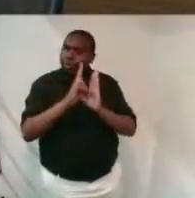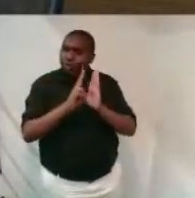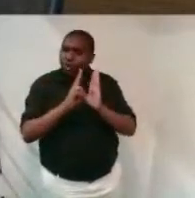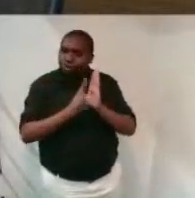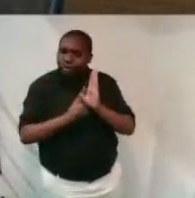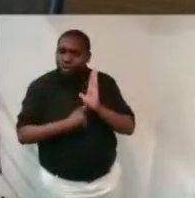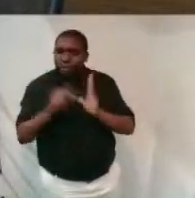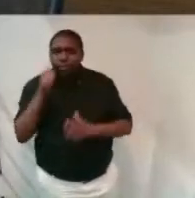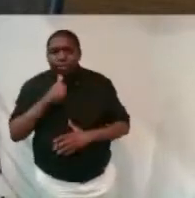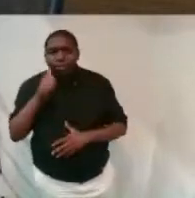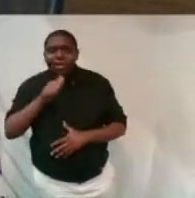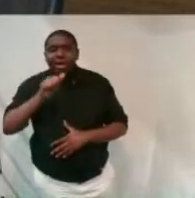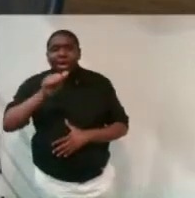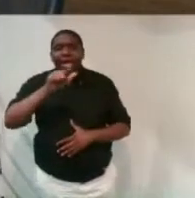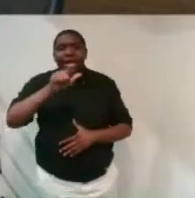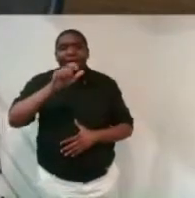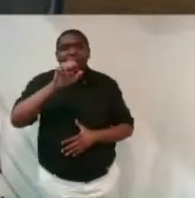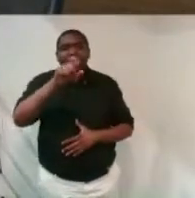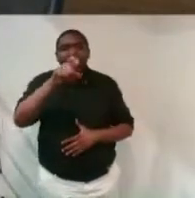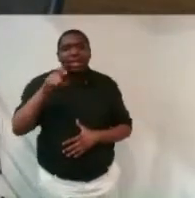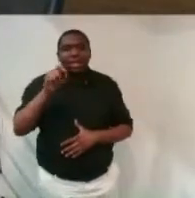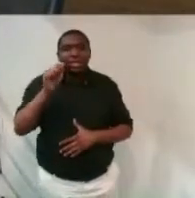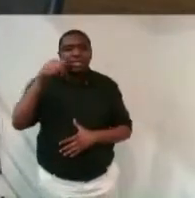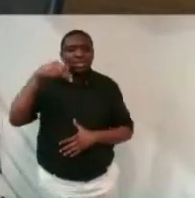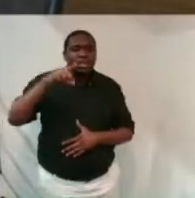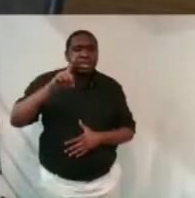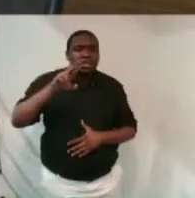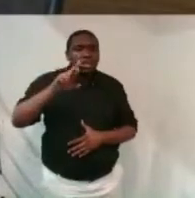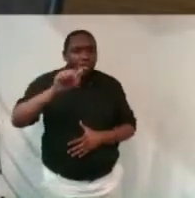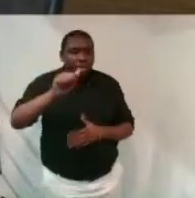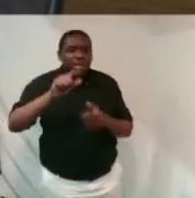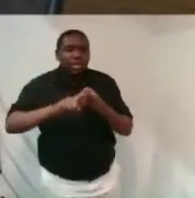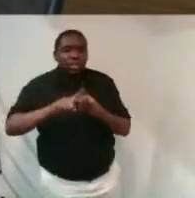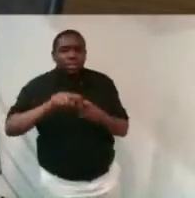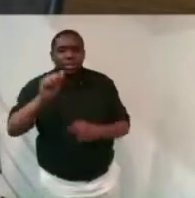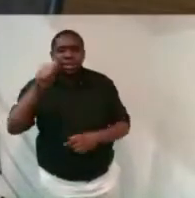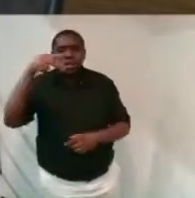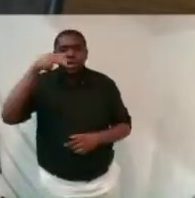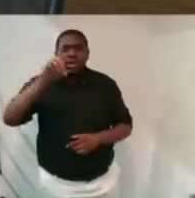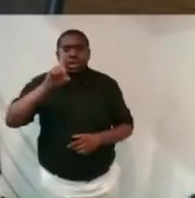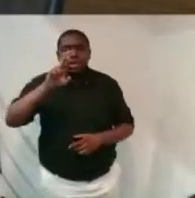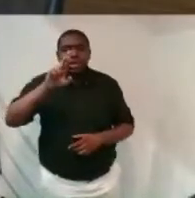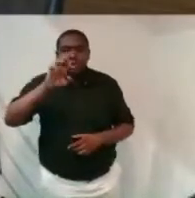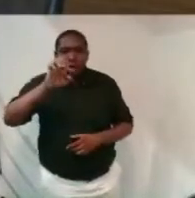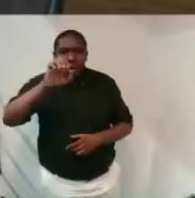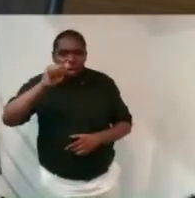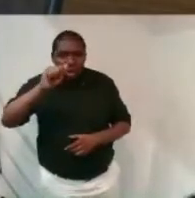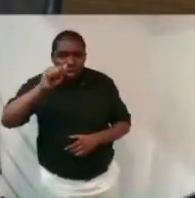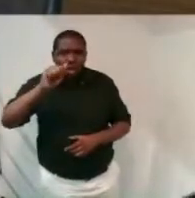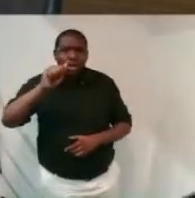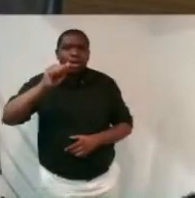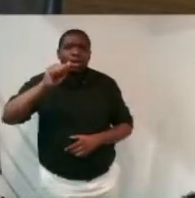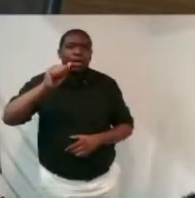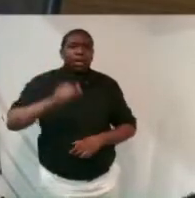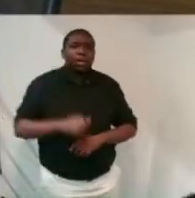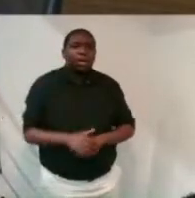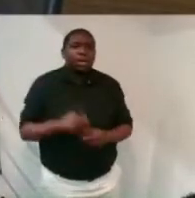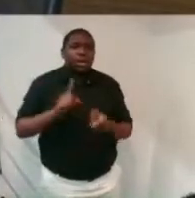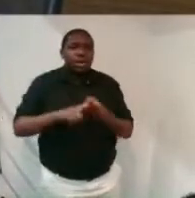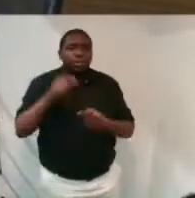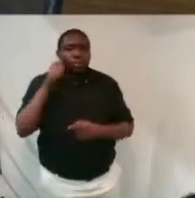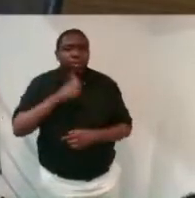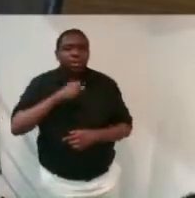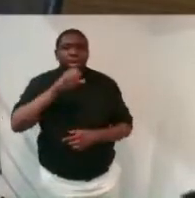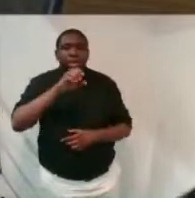a Alexandra Fatioli Martins, a Andréa da Rocha Carvalho Godim, a